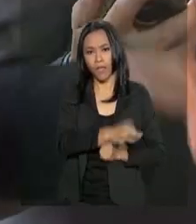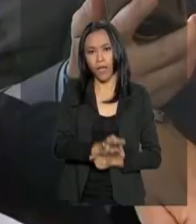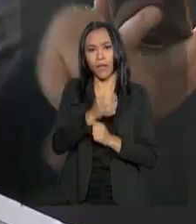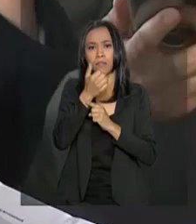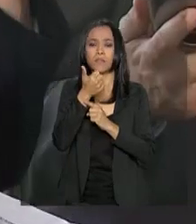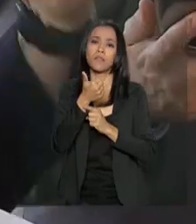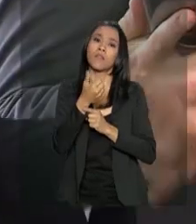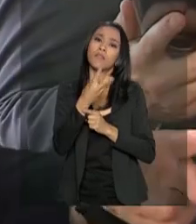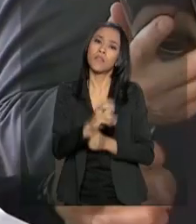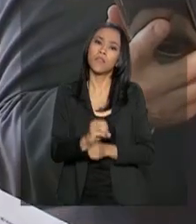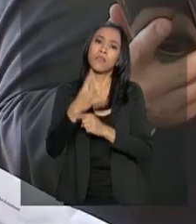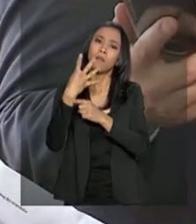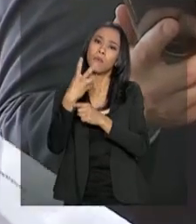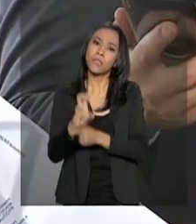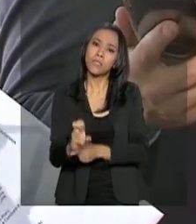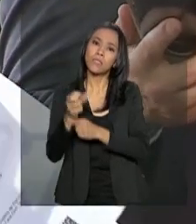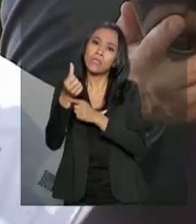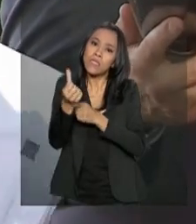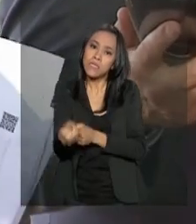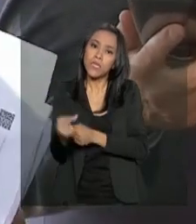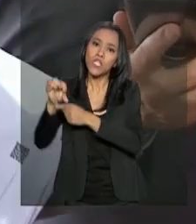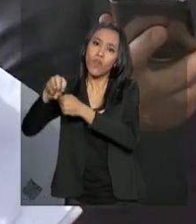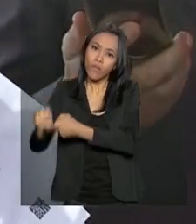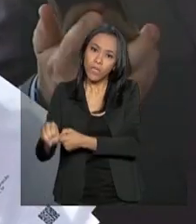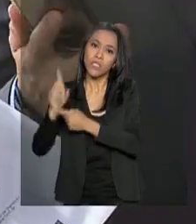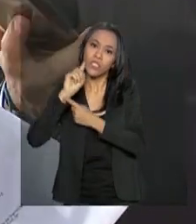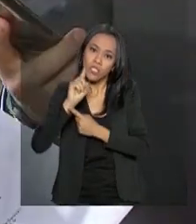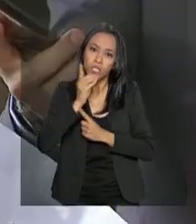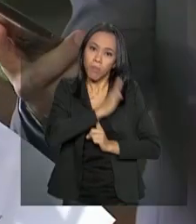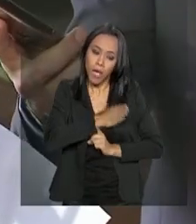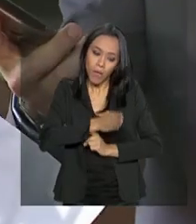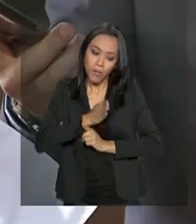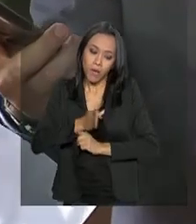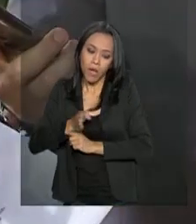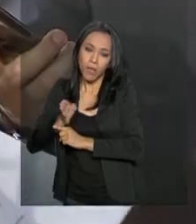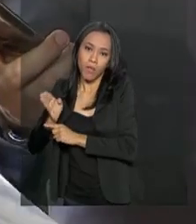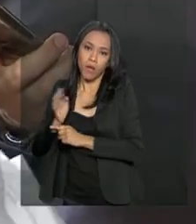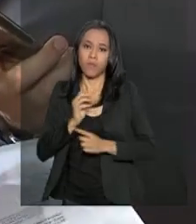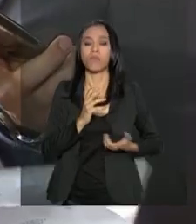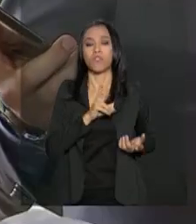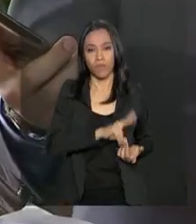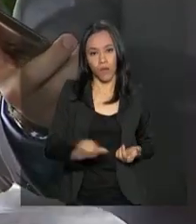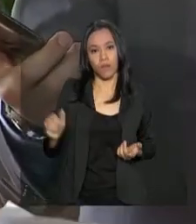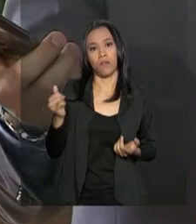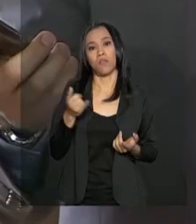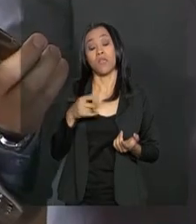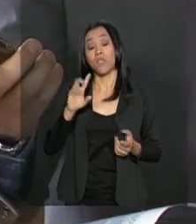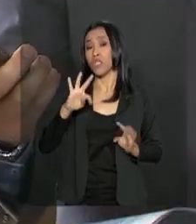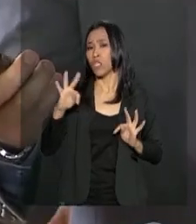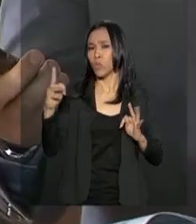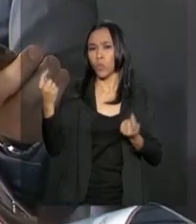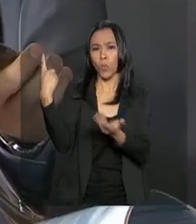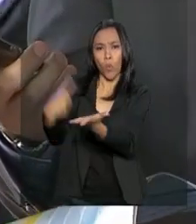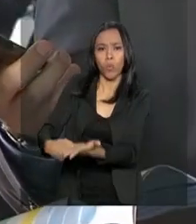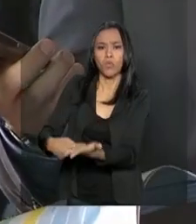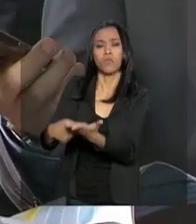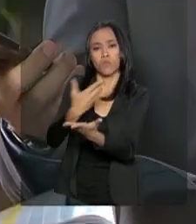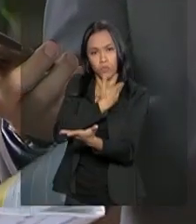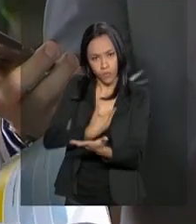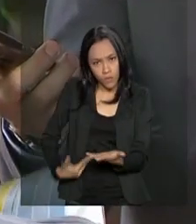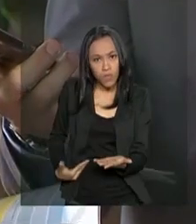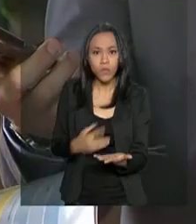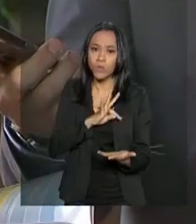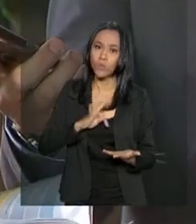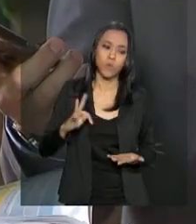60 e 90 dias de tal forma que todos aqueles compromissos que o governo vai assumir eles serão